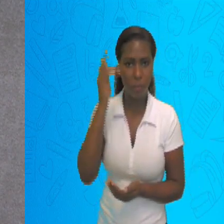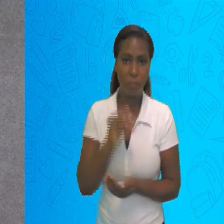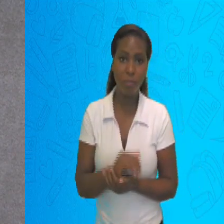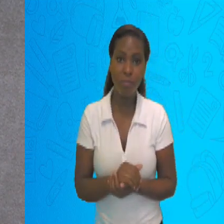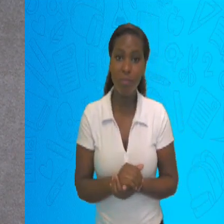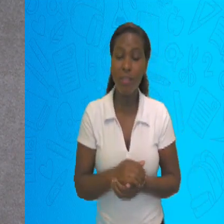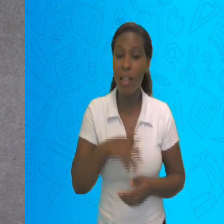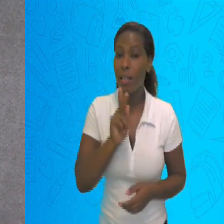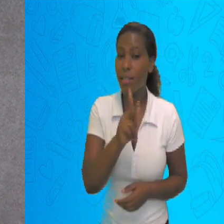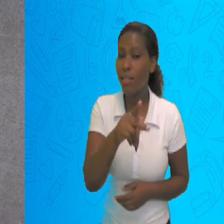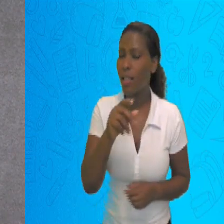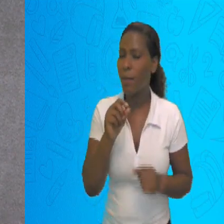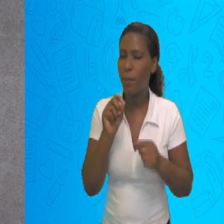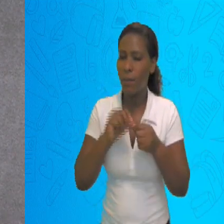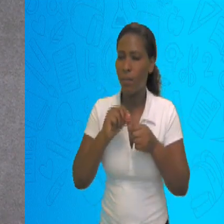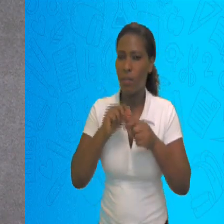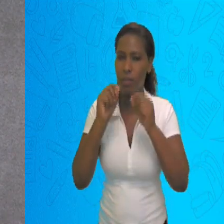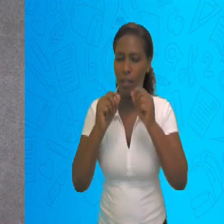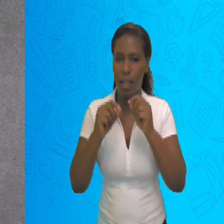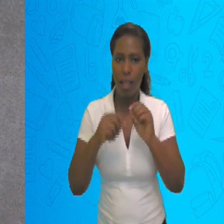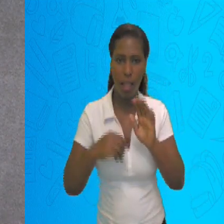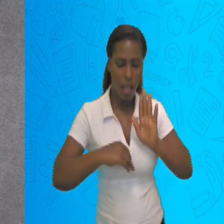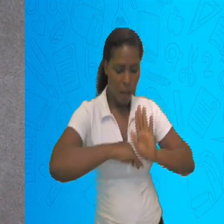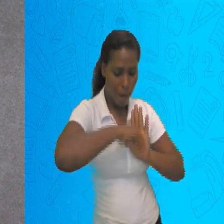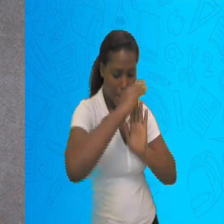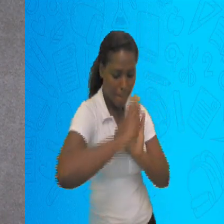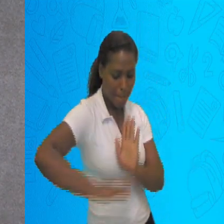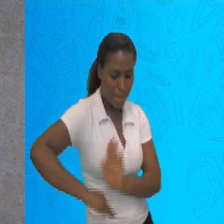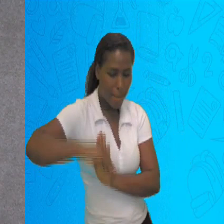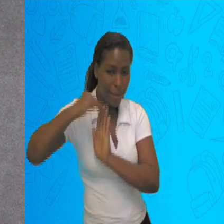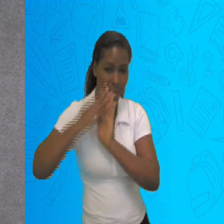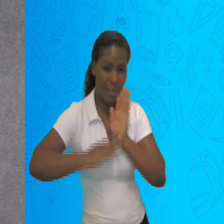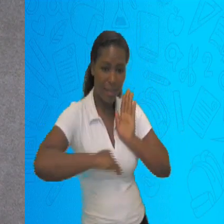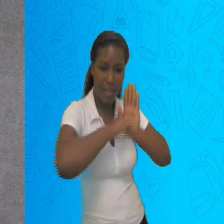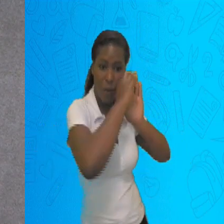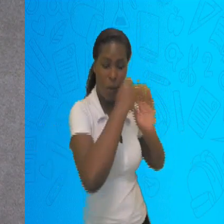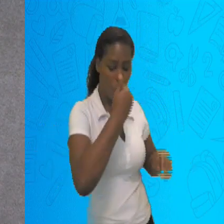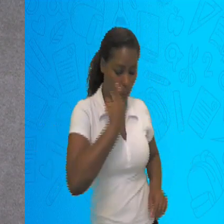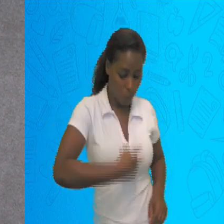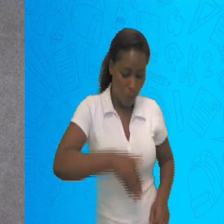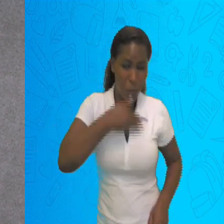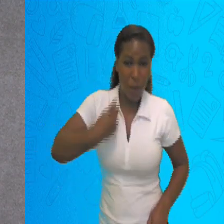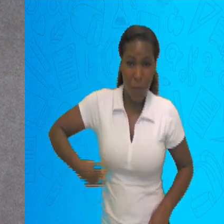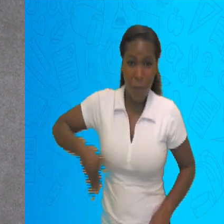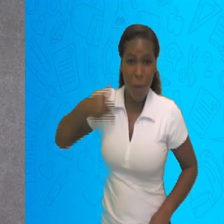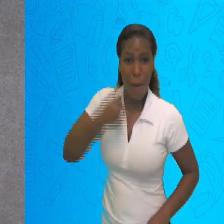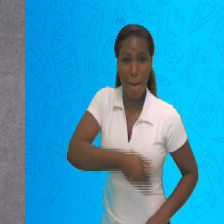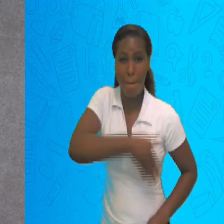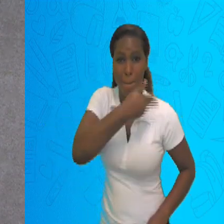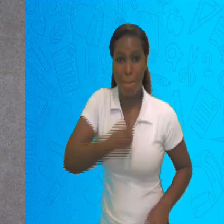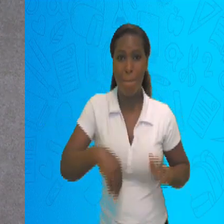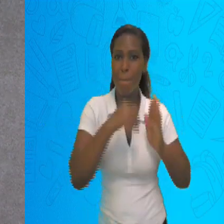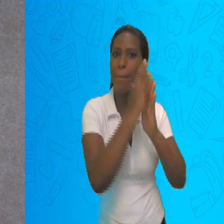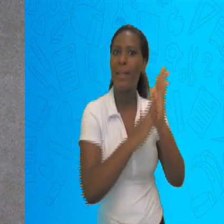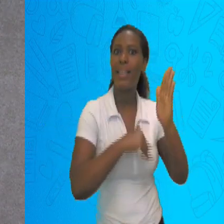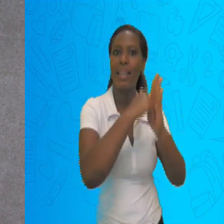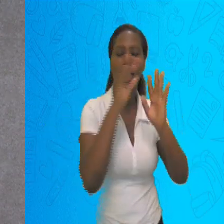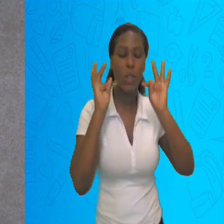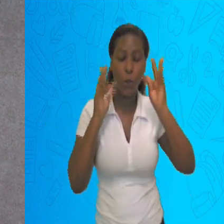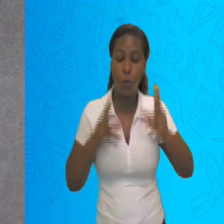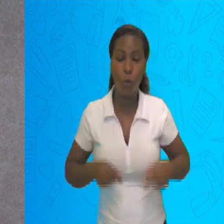corpo todo pintado, pois a pintura corporal também é um elemento da simbologia